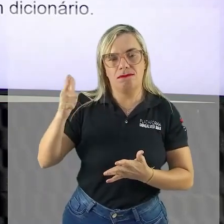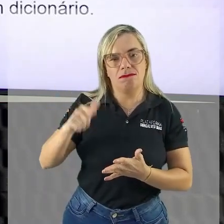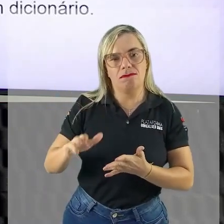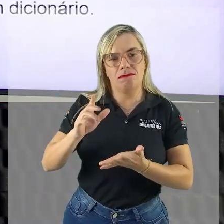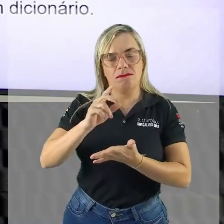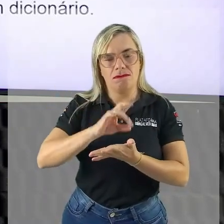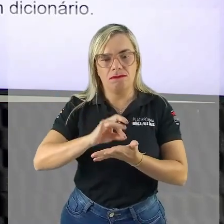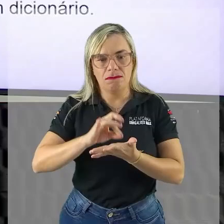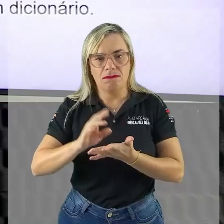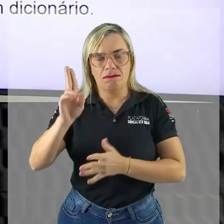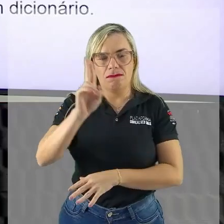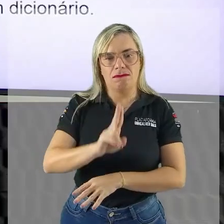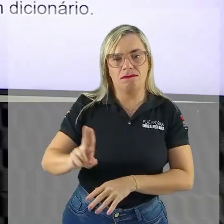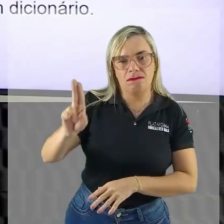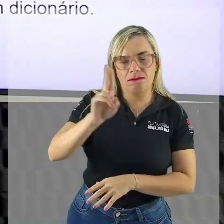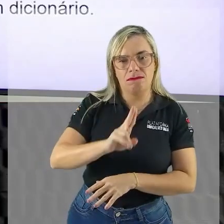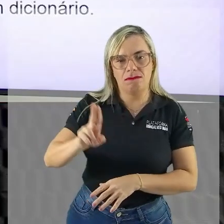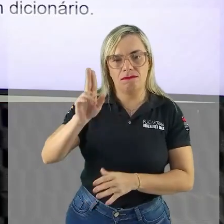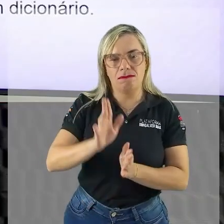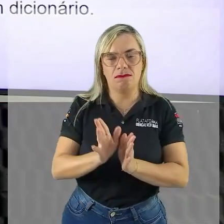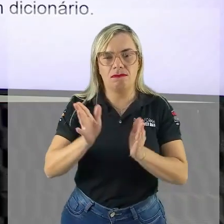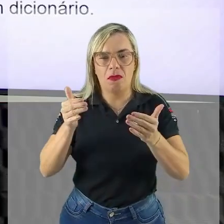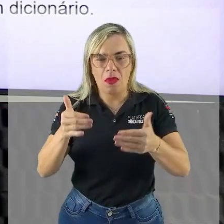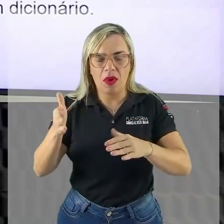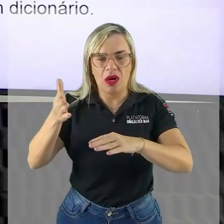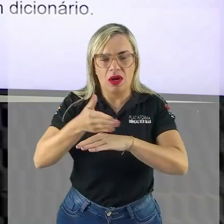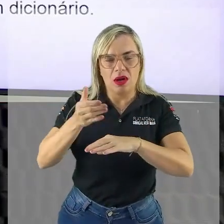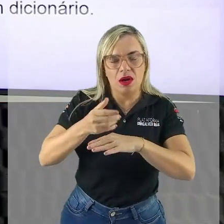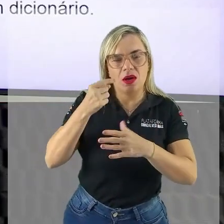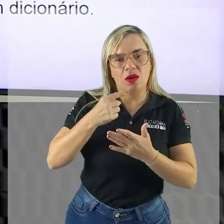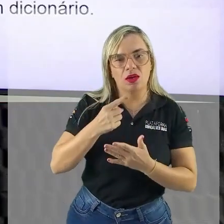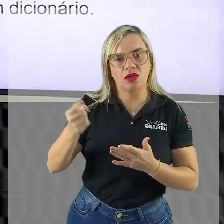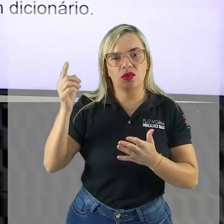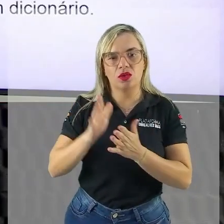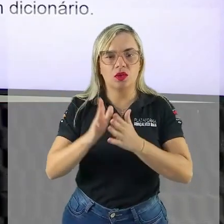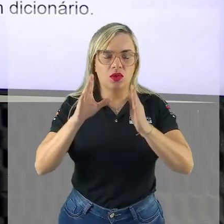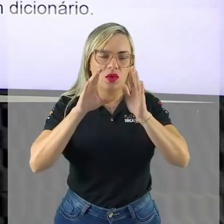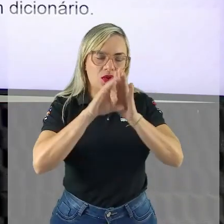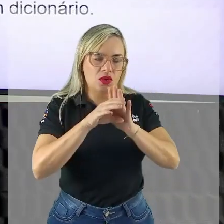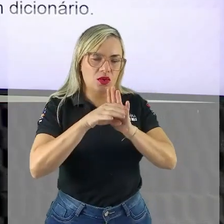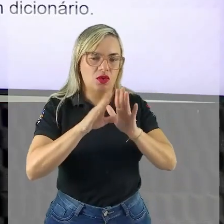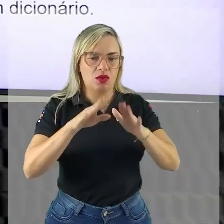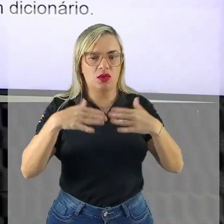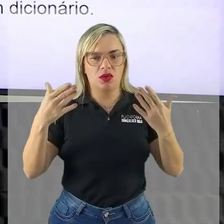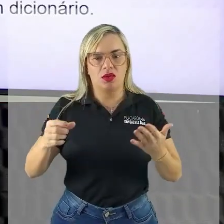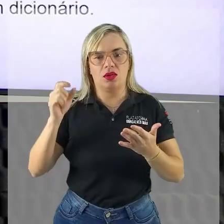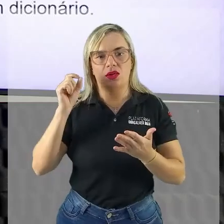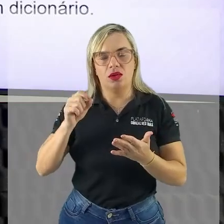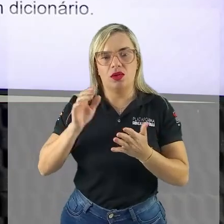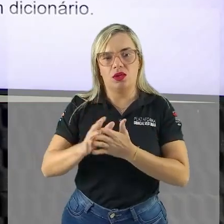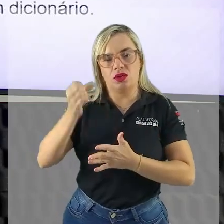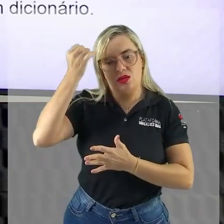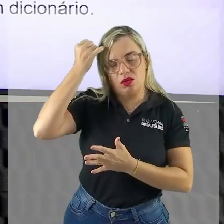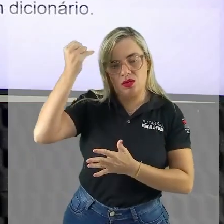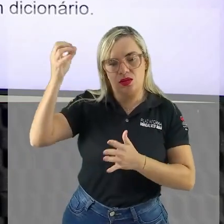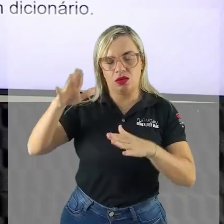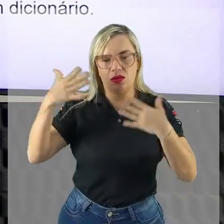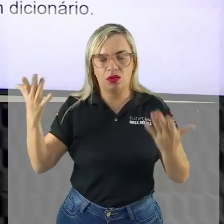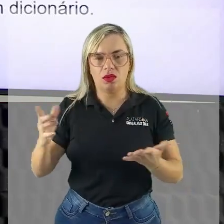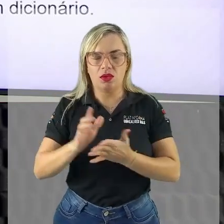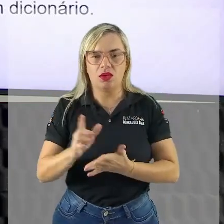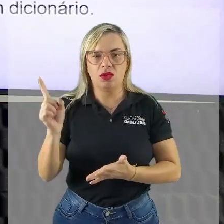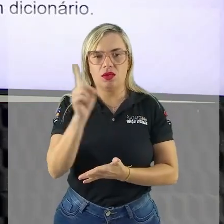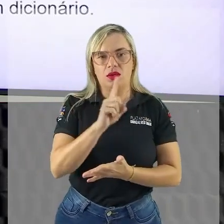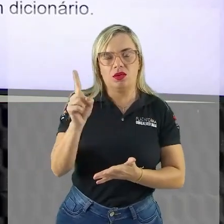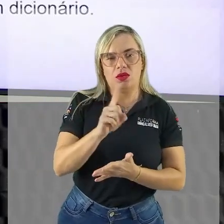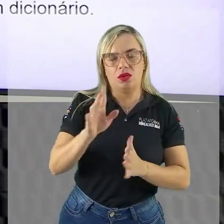aquelas repetições utilizadas para enfatizar um determinado conceito, uma determinada ideia. Elas